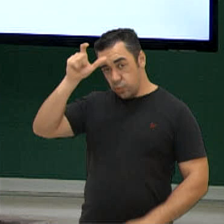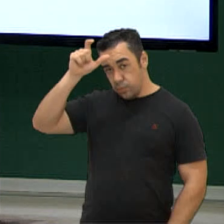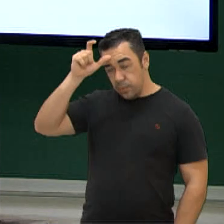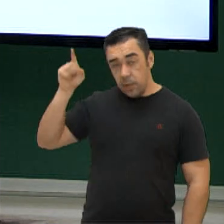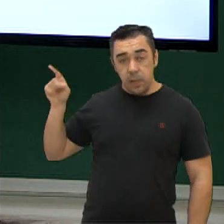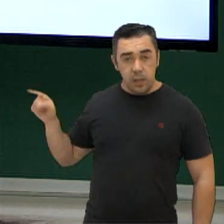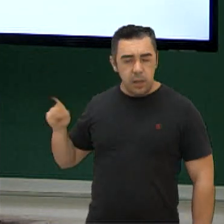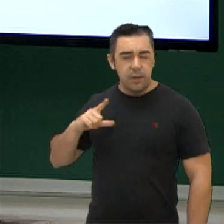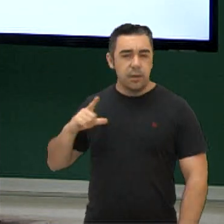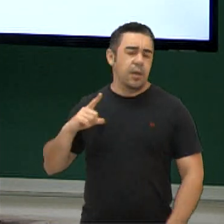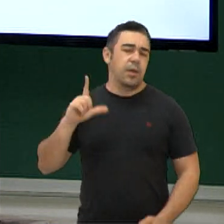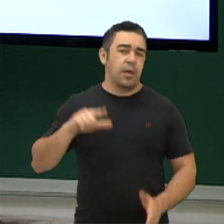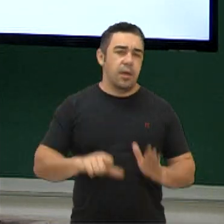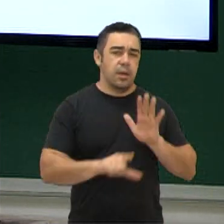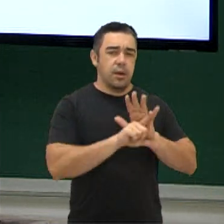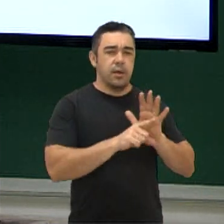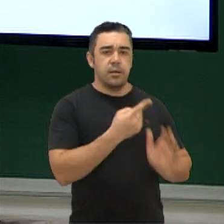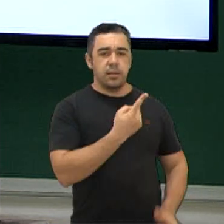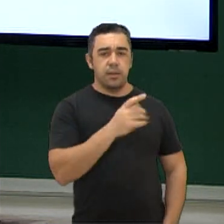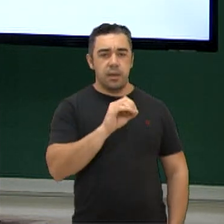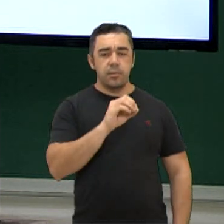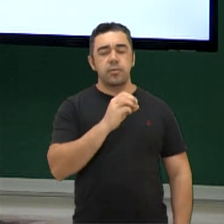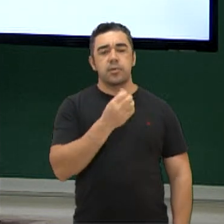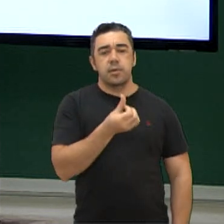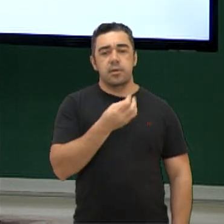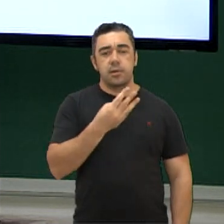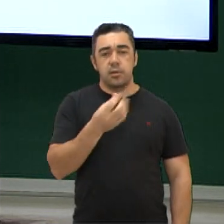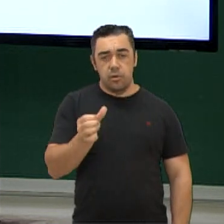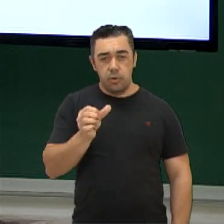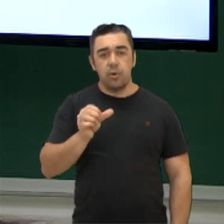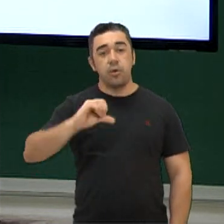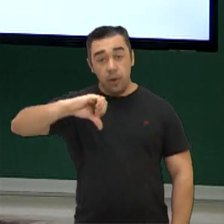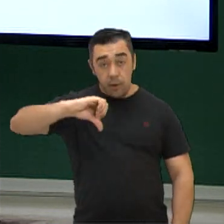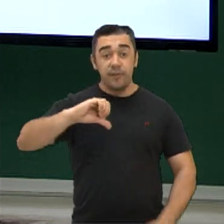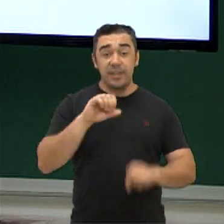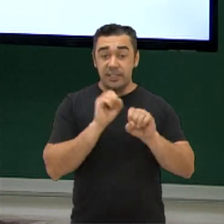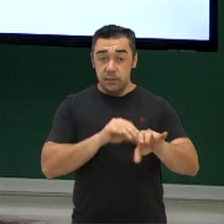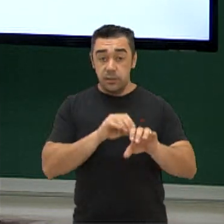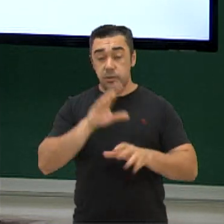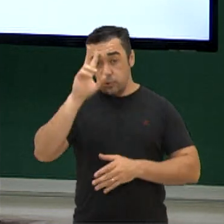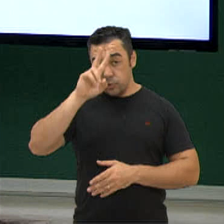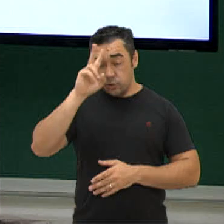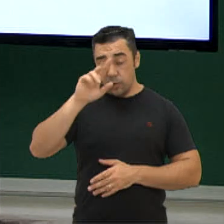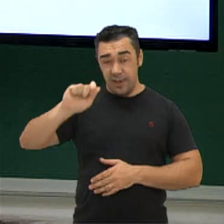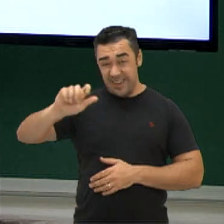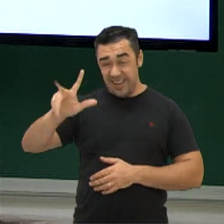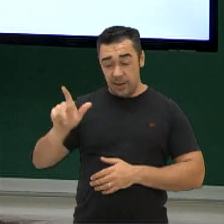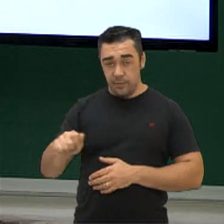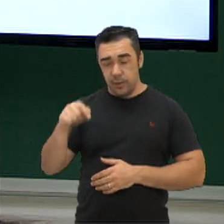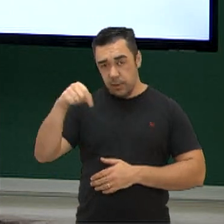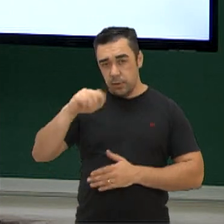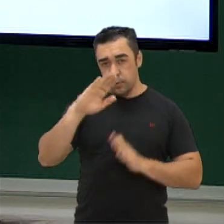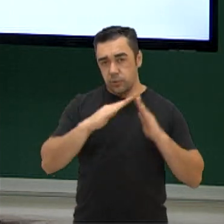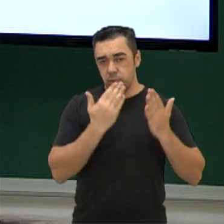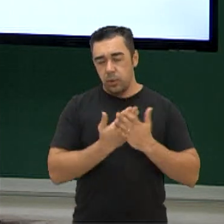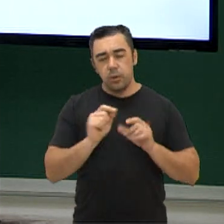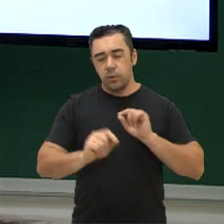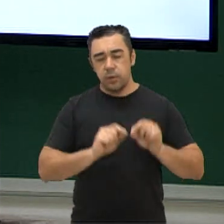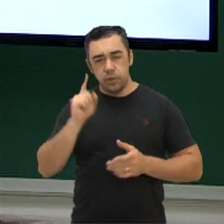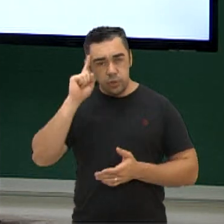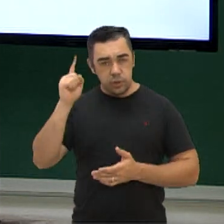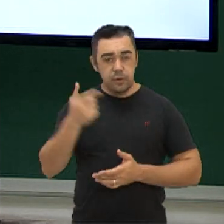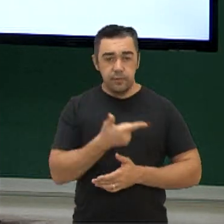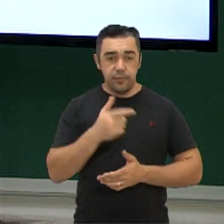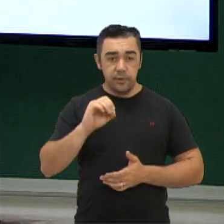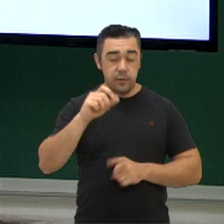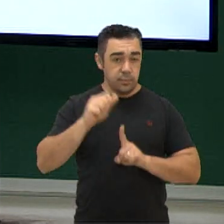Lei 10.639, que institui o ensino de história da África e cultura afro-brasileira nas escolas, traz o dia 20